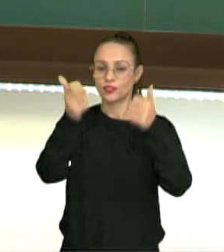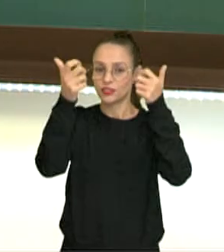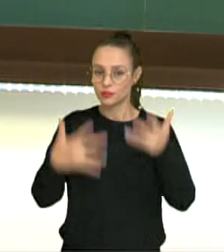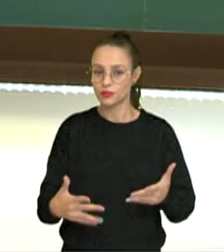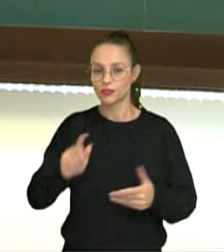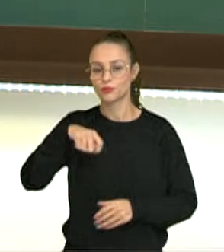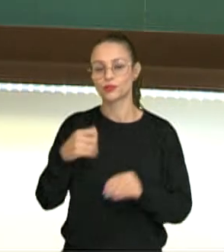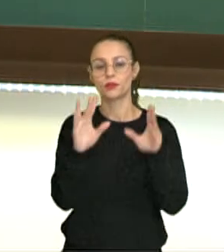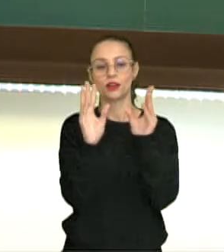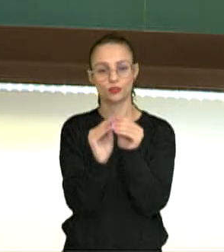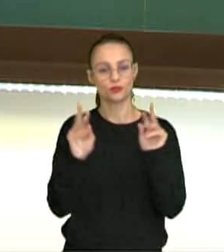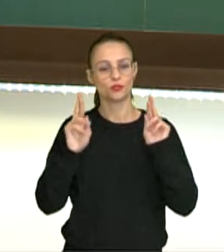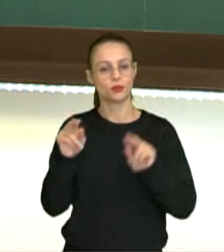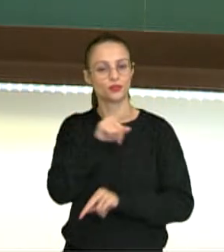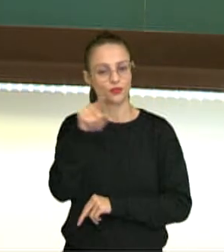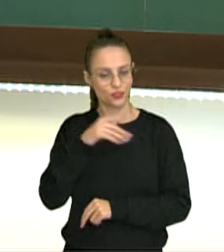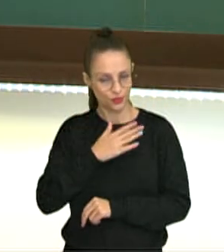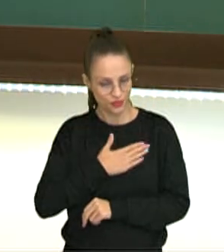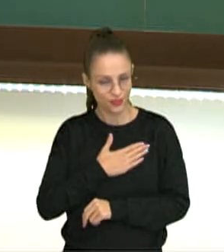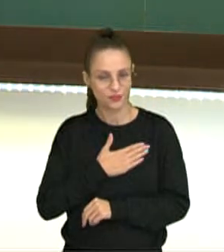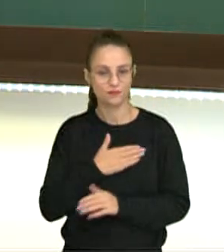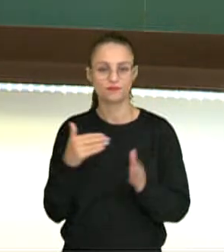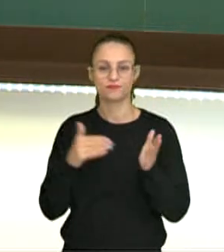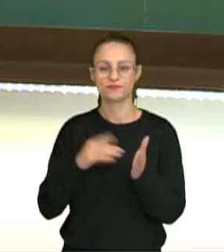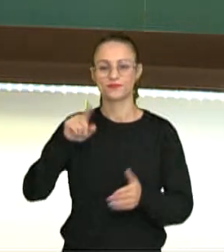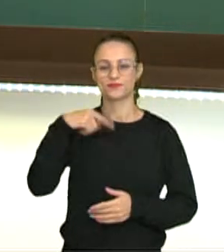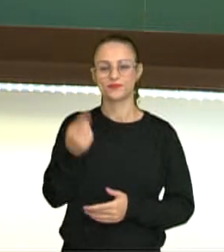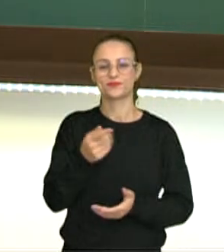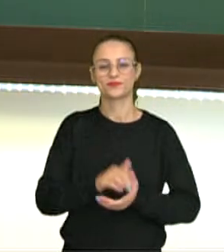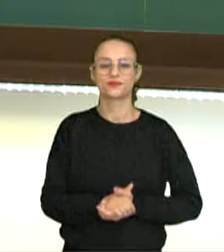sobre resumo. Espero que vocês tenham gostado